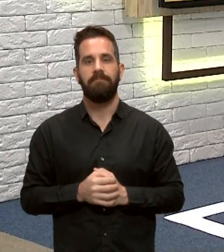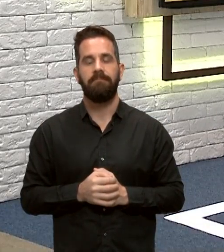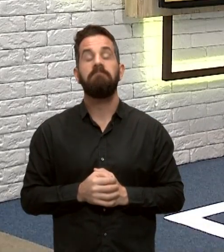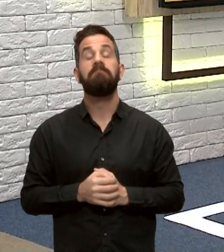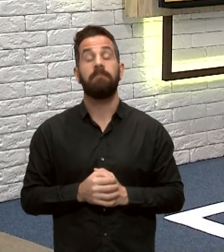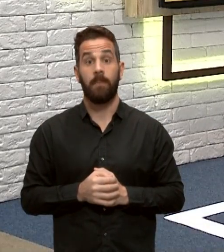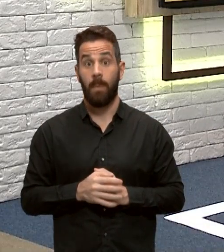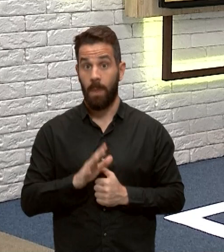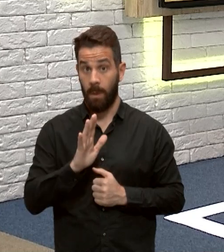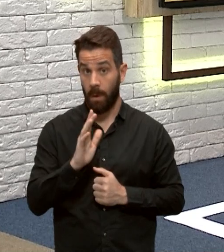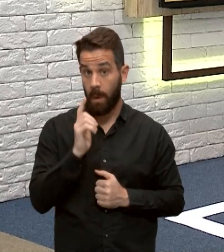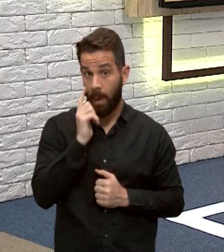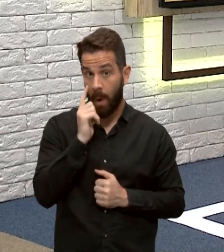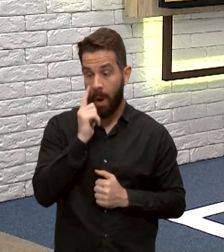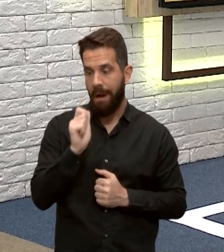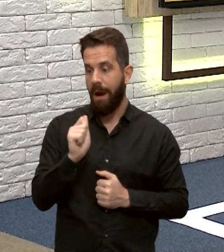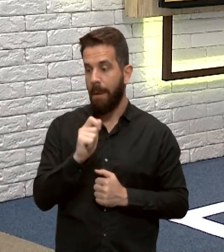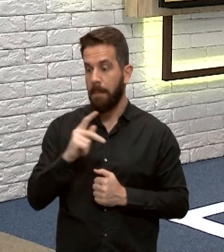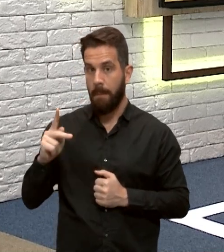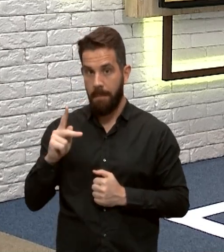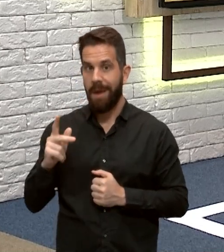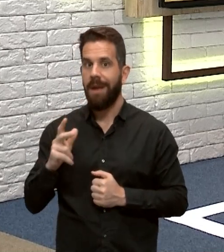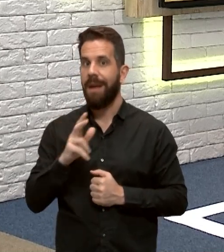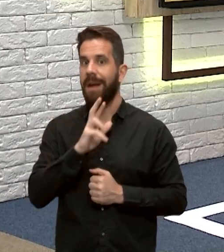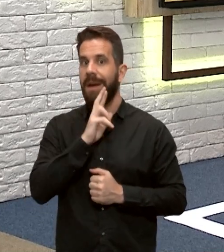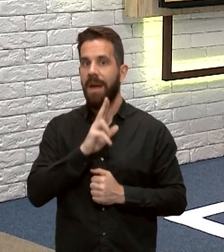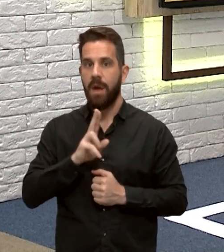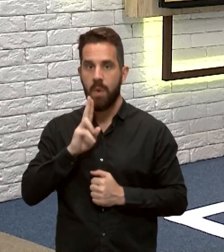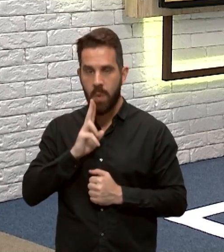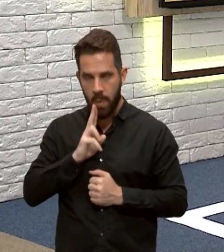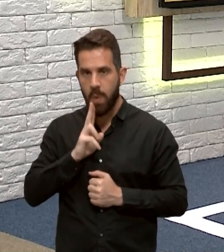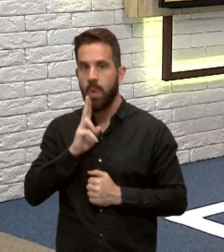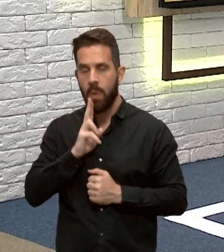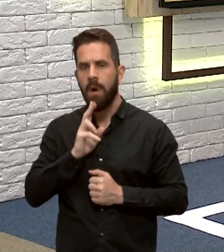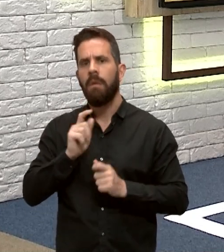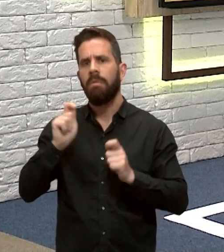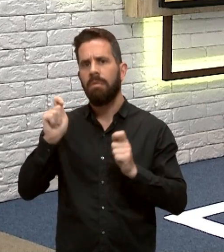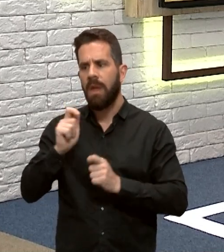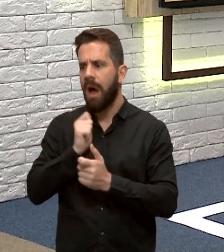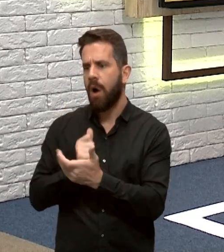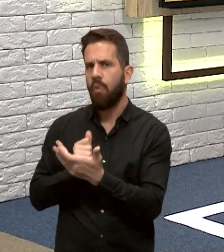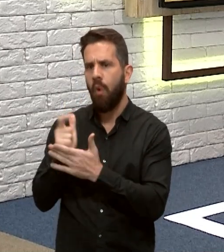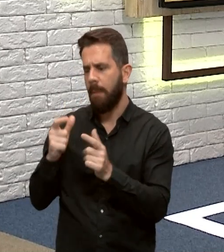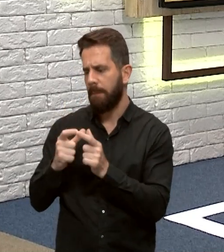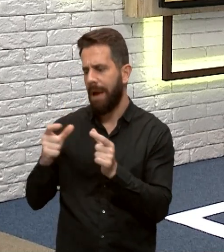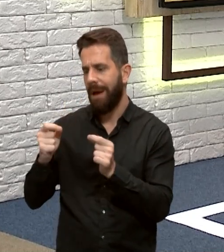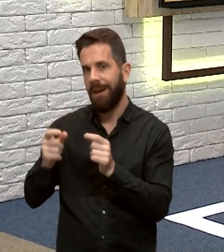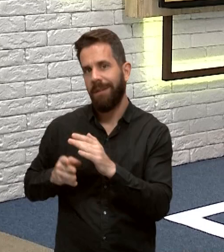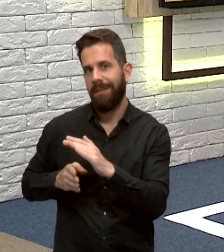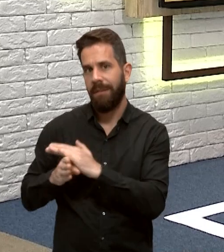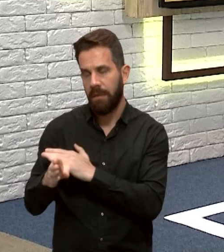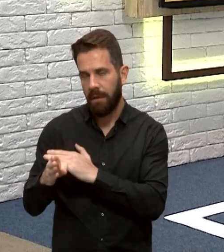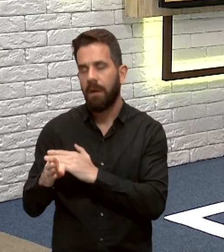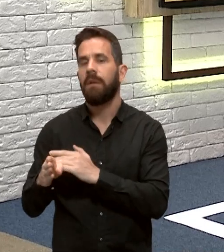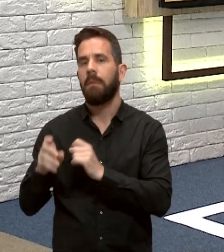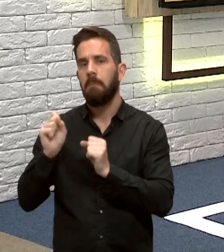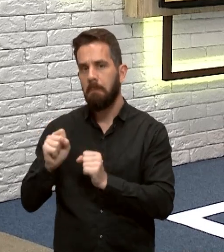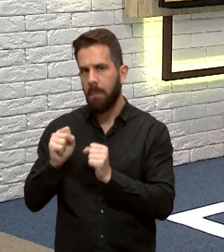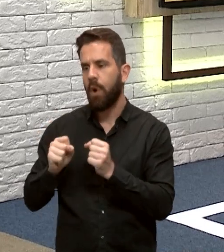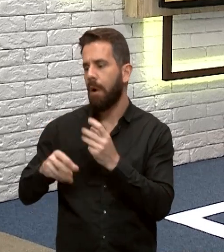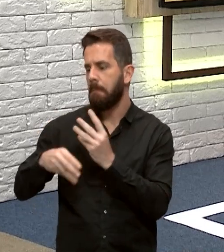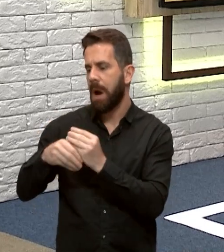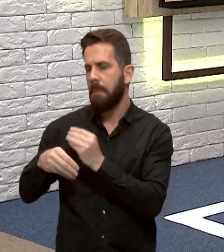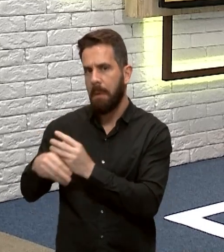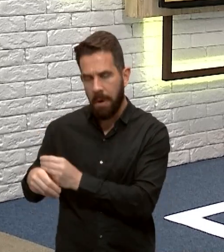Olha só, com o aplicativo do restaurante universitário dá para comprar o ticket da entrada, fazer recargas e